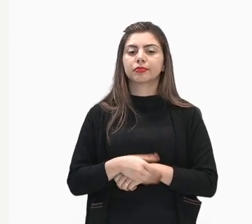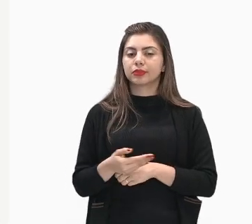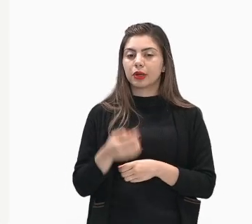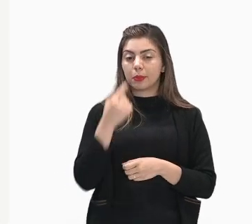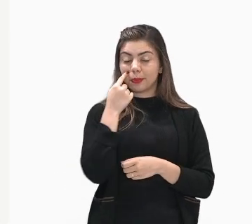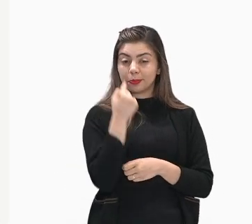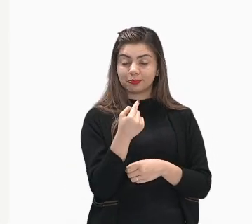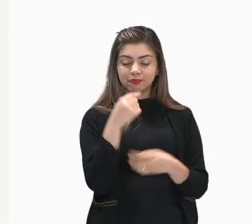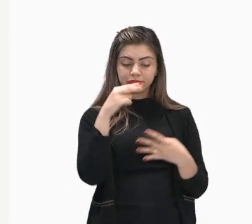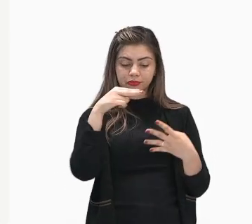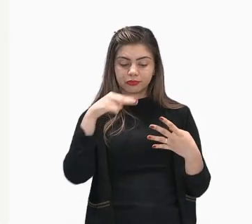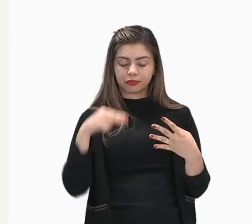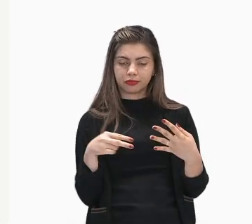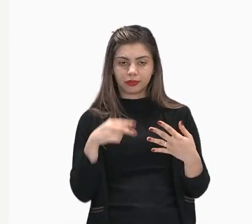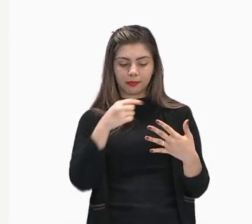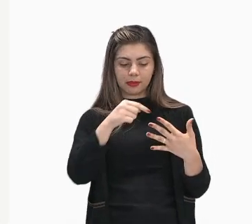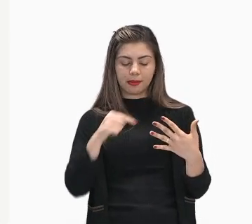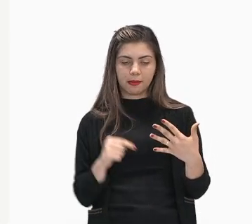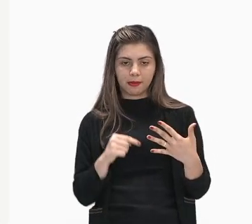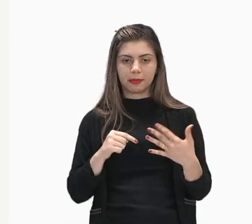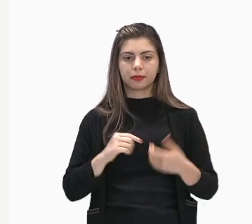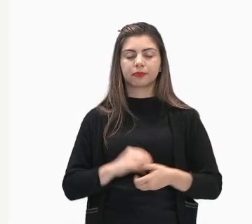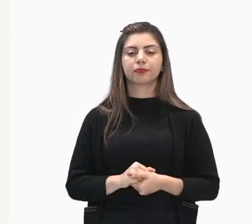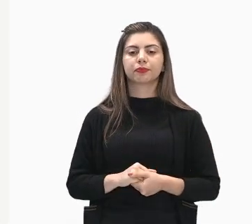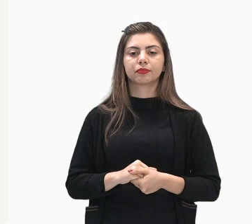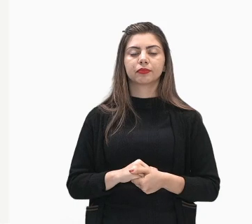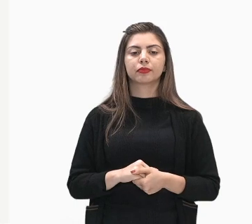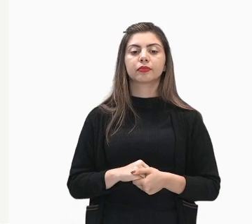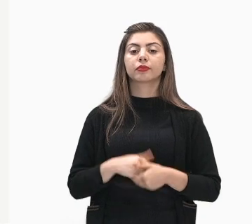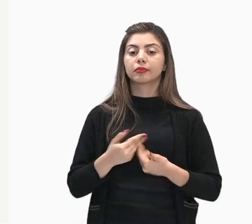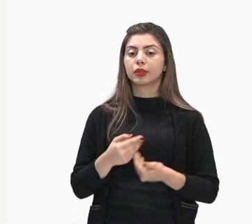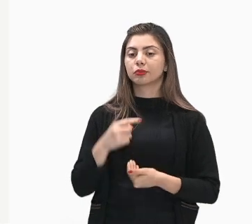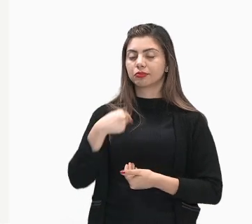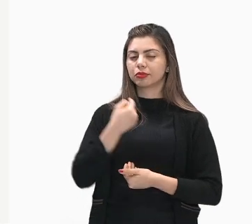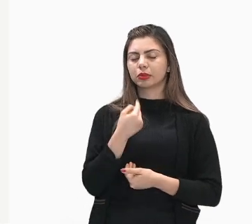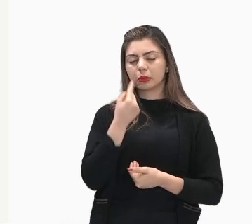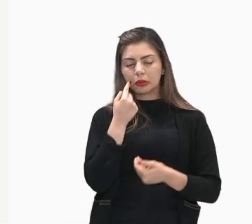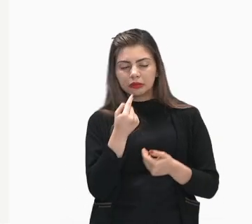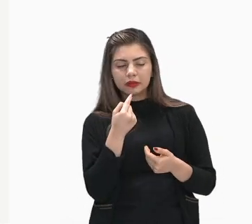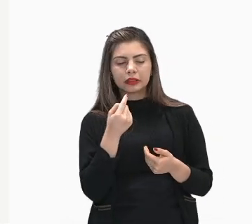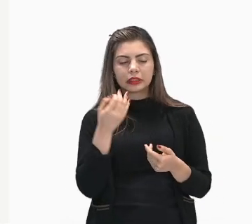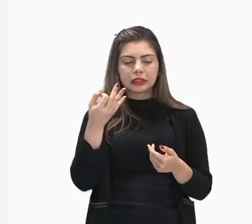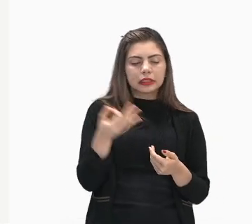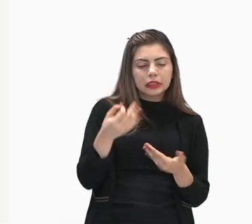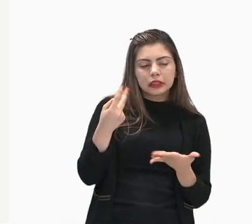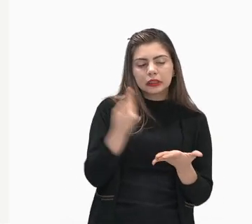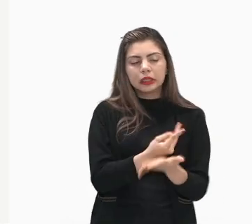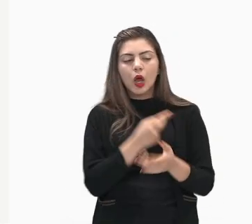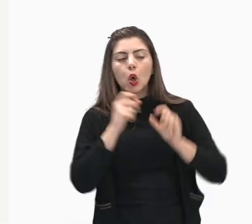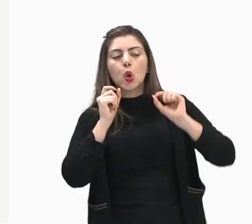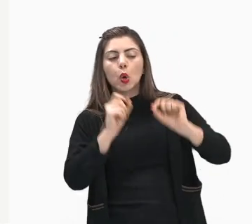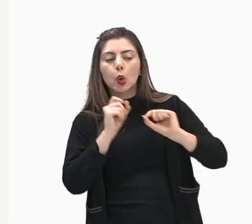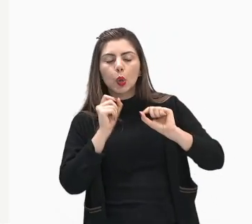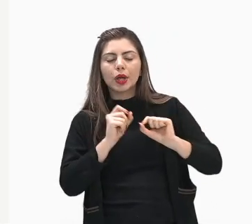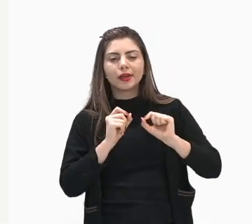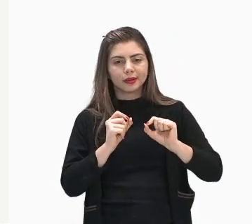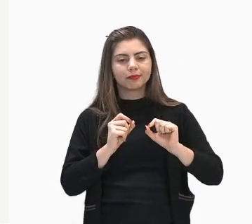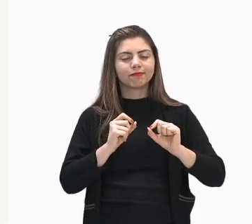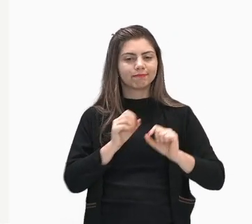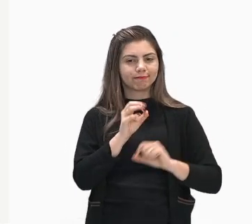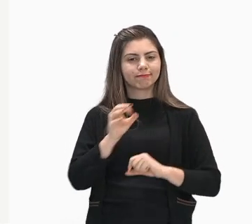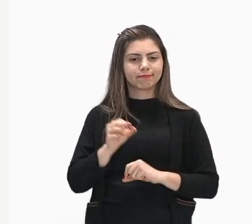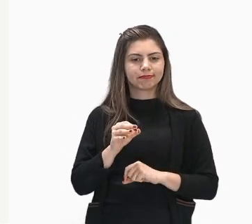das nossas afirmações e já vamos julgando aqui se ela é verdadeira ou falsa, se